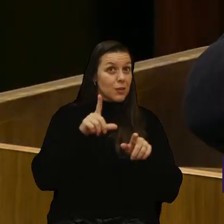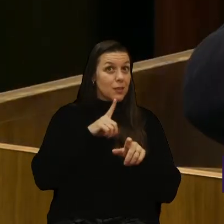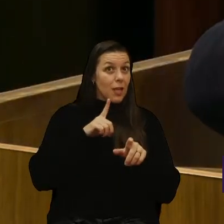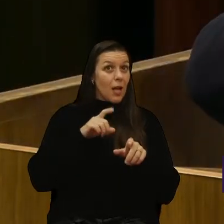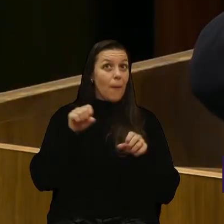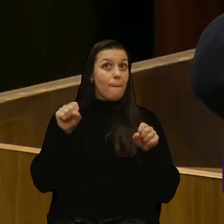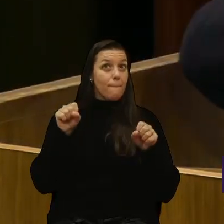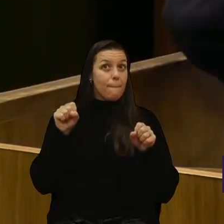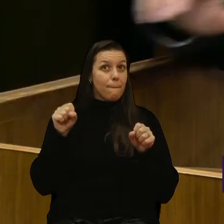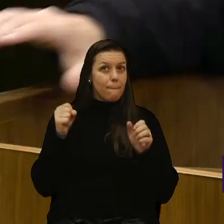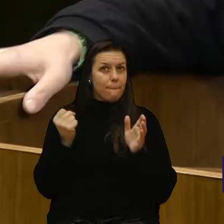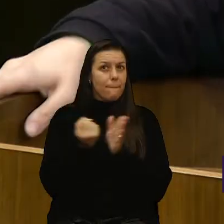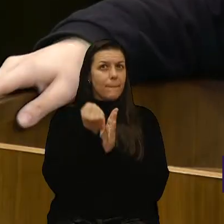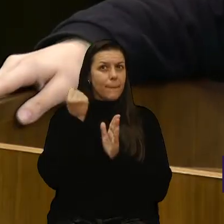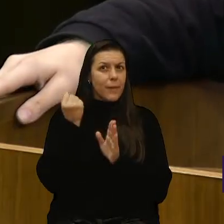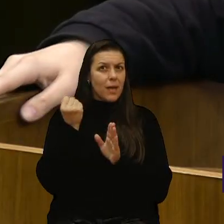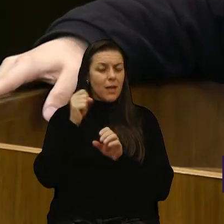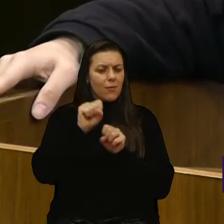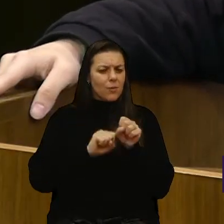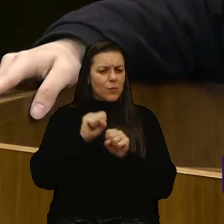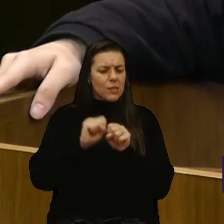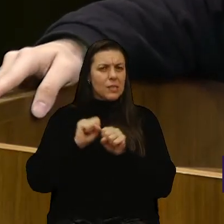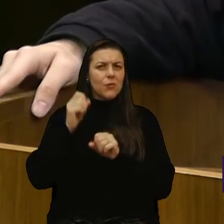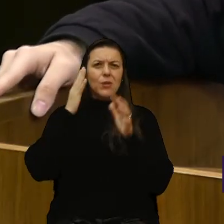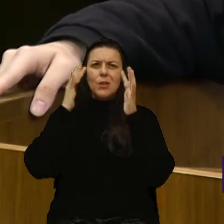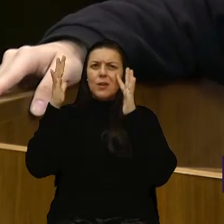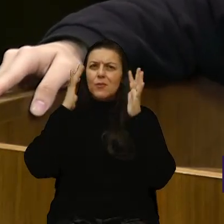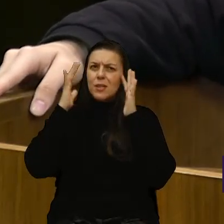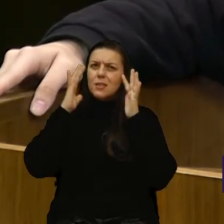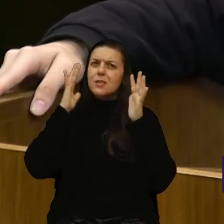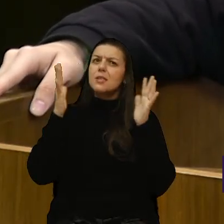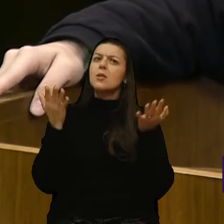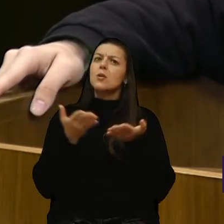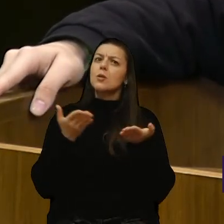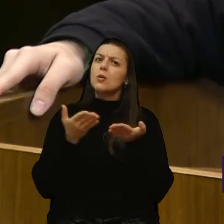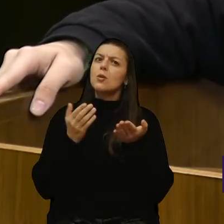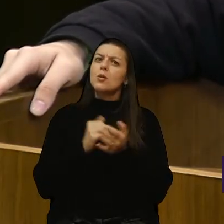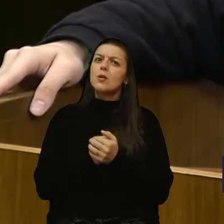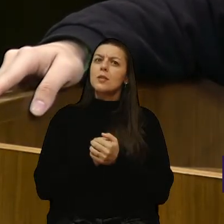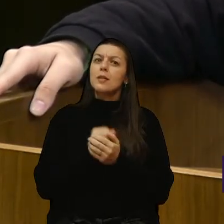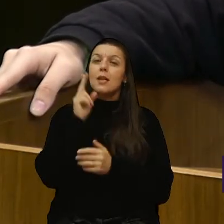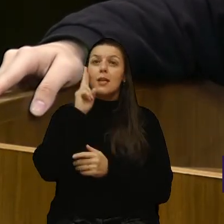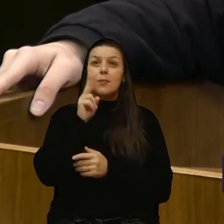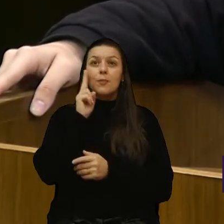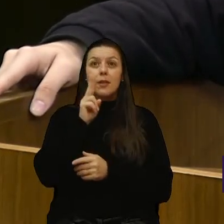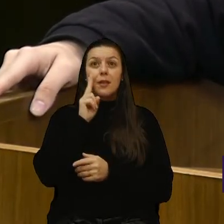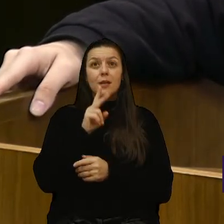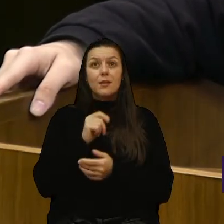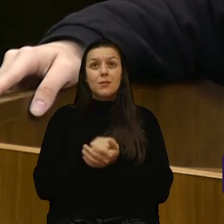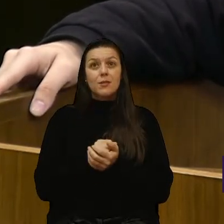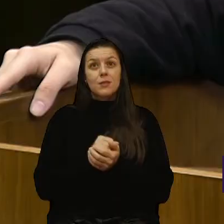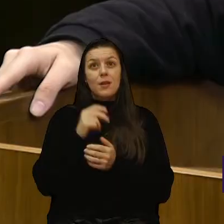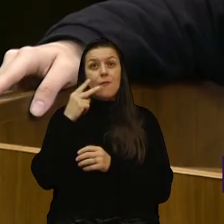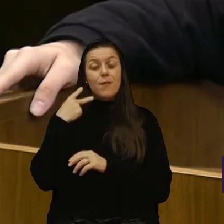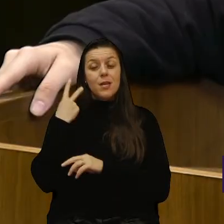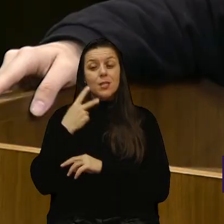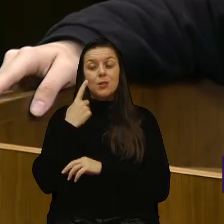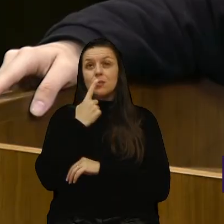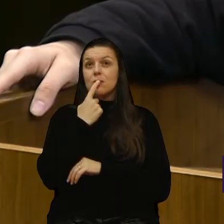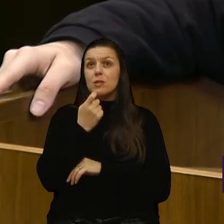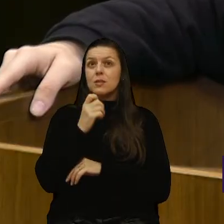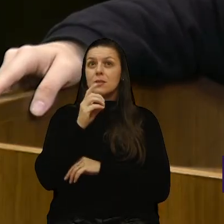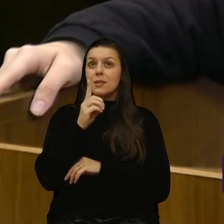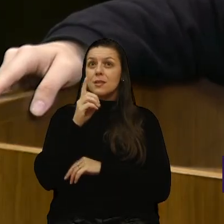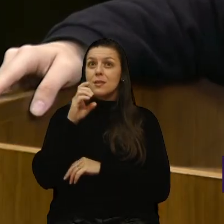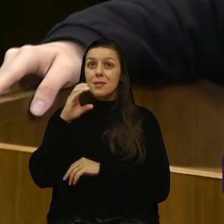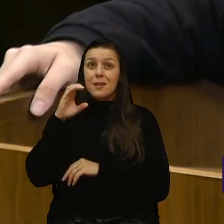formação, presidente Lucas, e fazia ali uma reflexão agora. E lembrava, né, quando a vereadora Rose citou o DCE, o